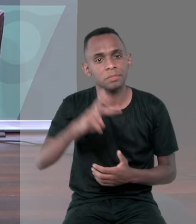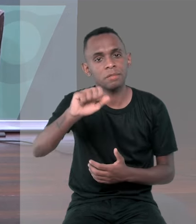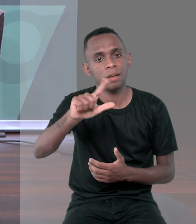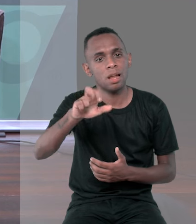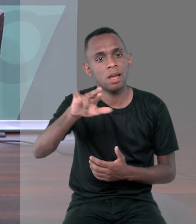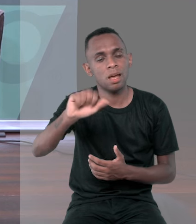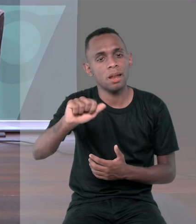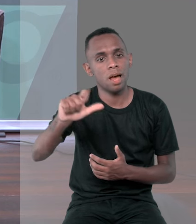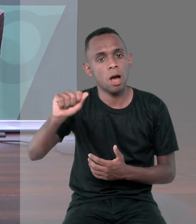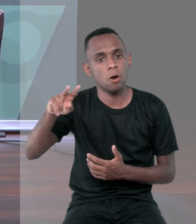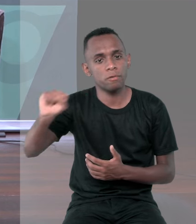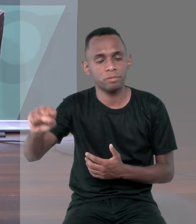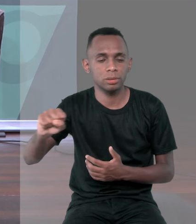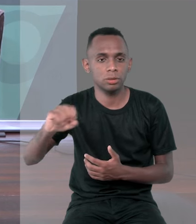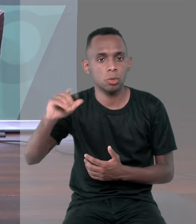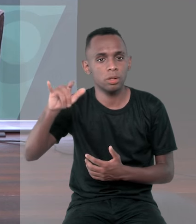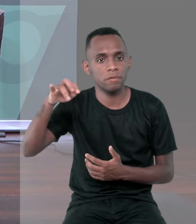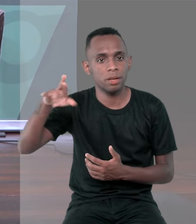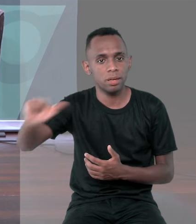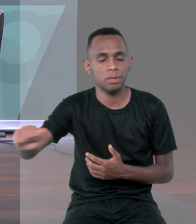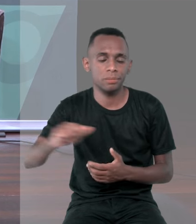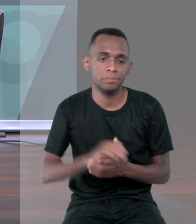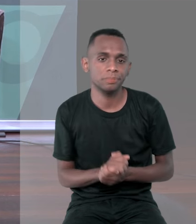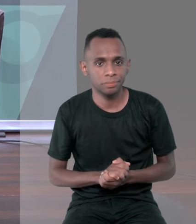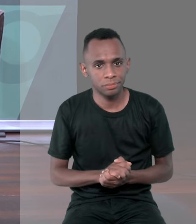Valéria Alves Oliveira.